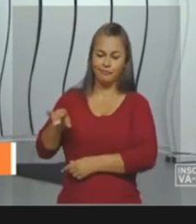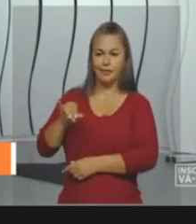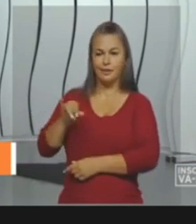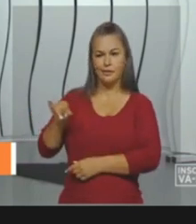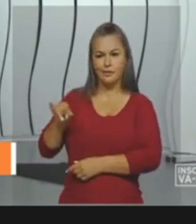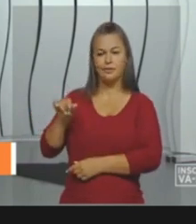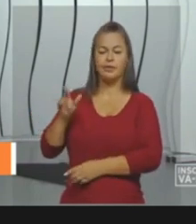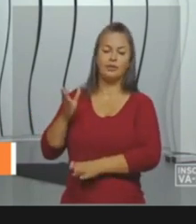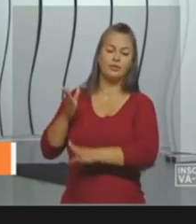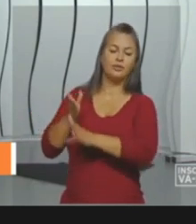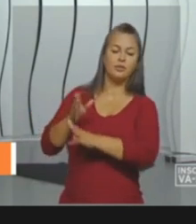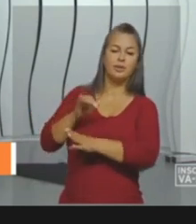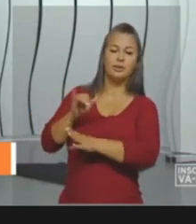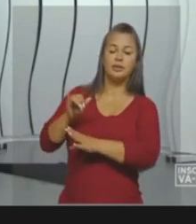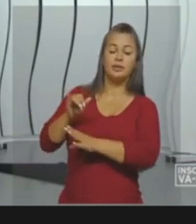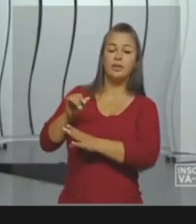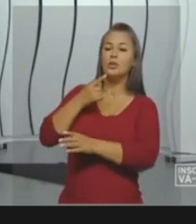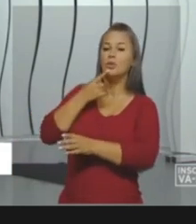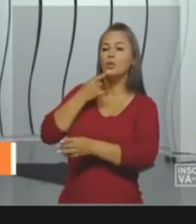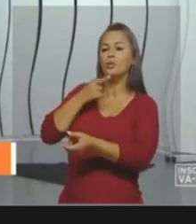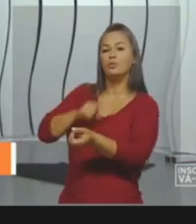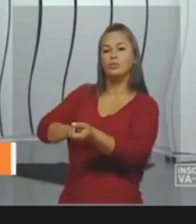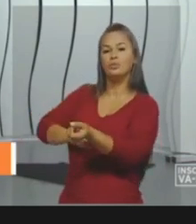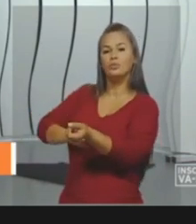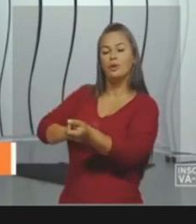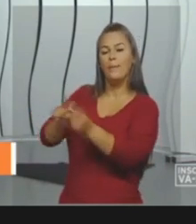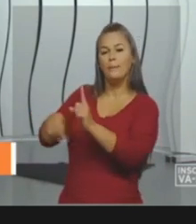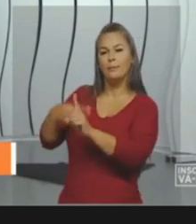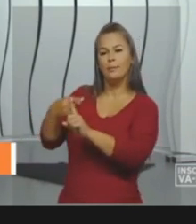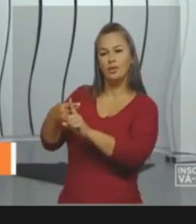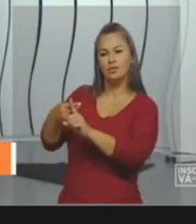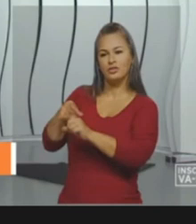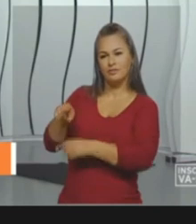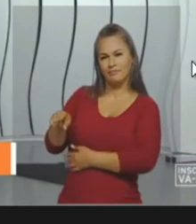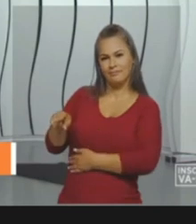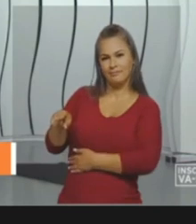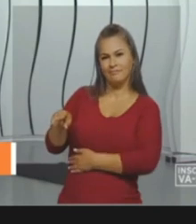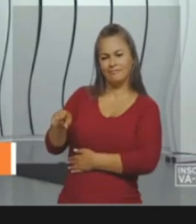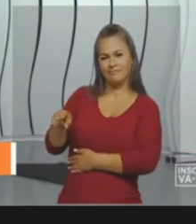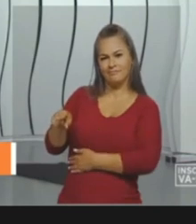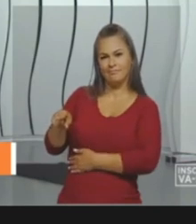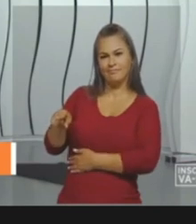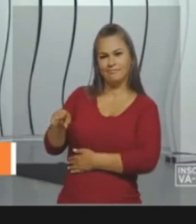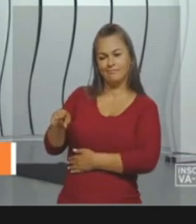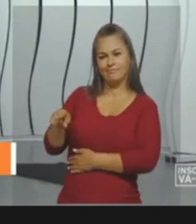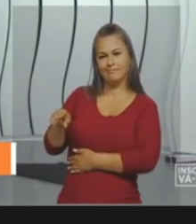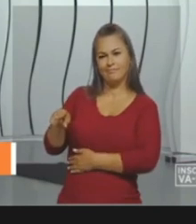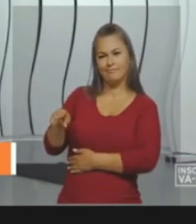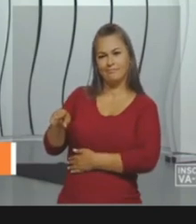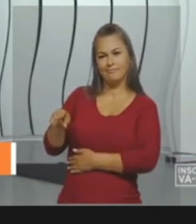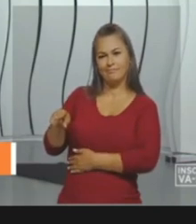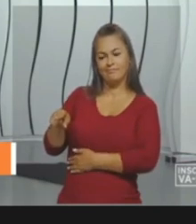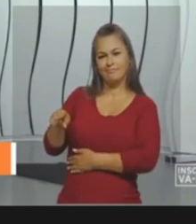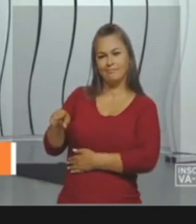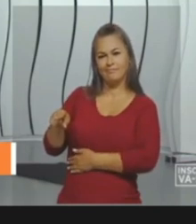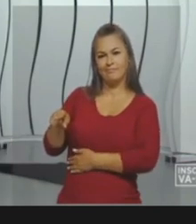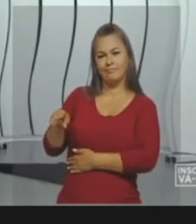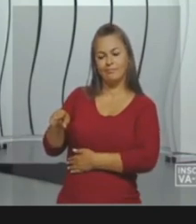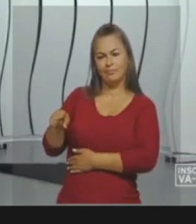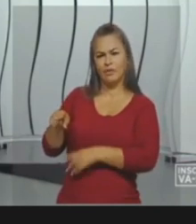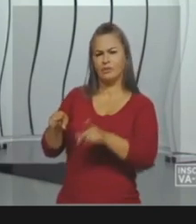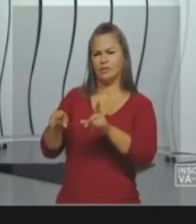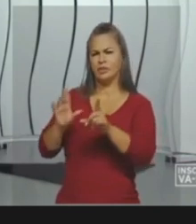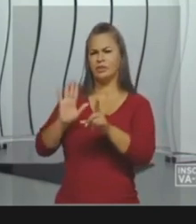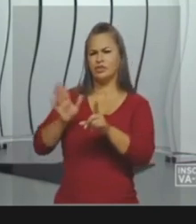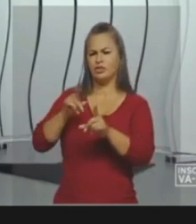sangue RH positivo ou negativo. A ideia é semelhante ao do sistema BO. Como você já viu aqui